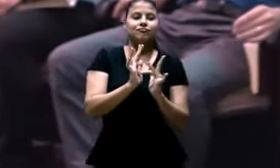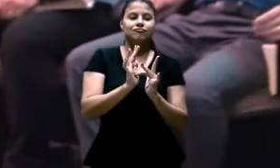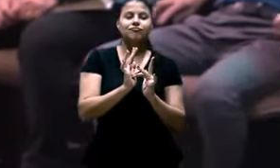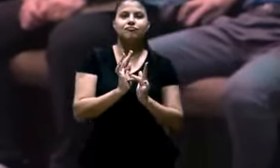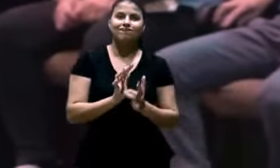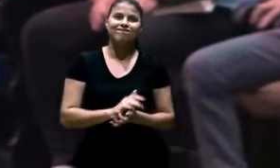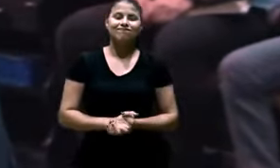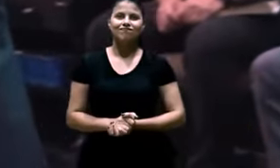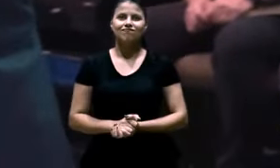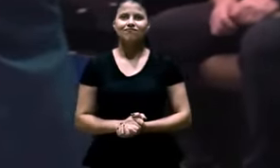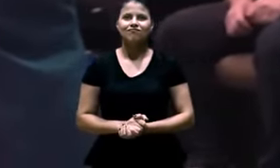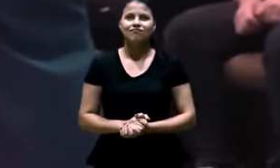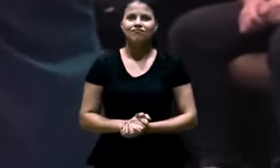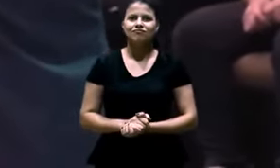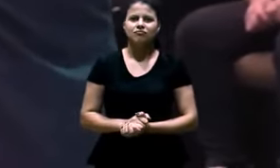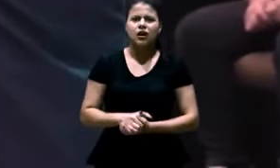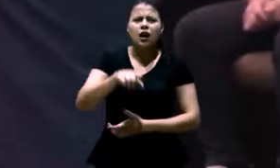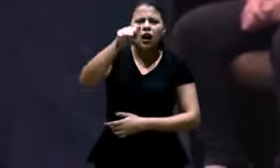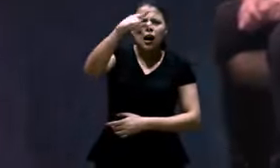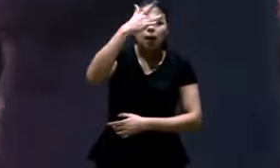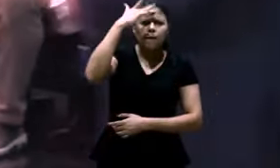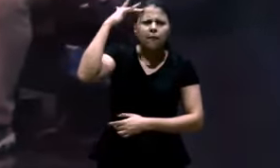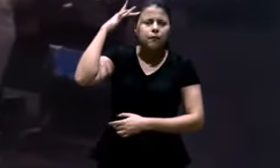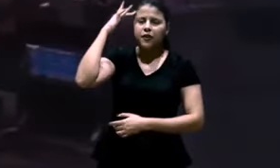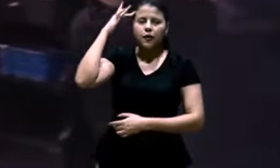Por causa daquele glória lá no fundo, eu vou explicar.